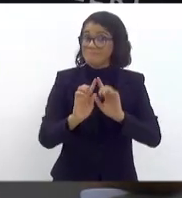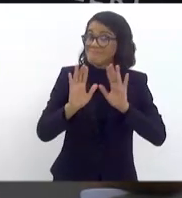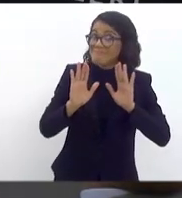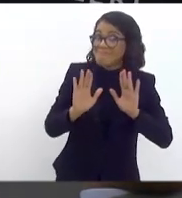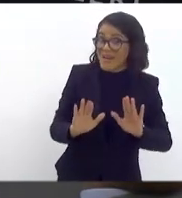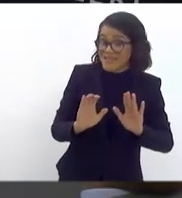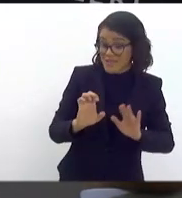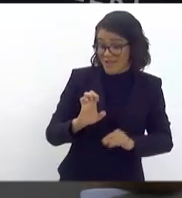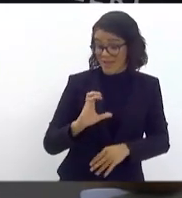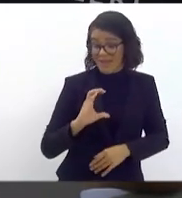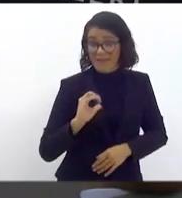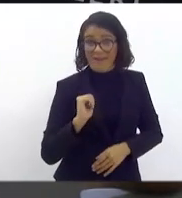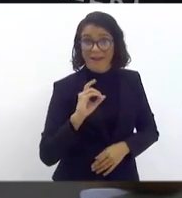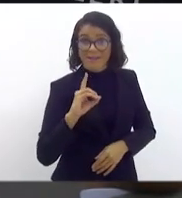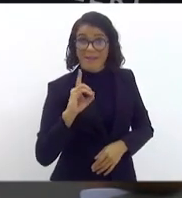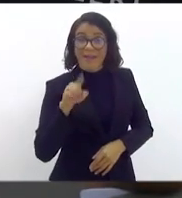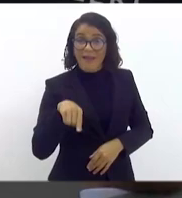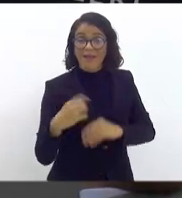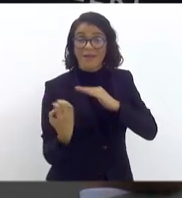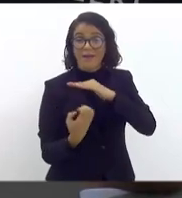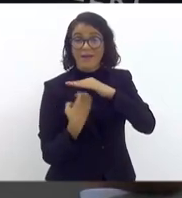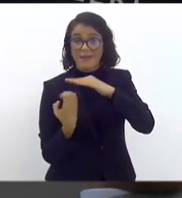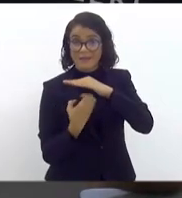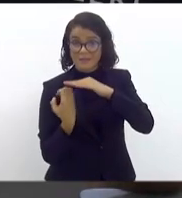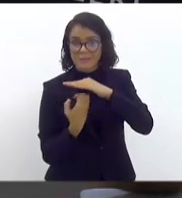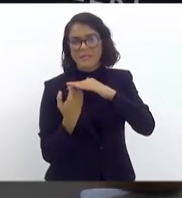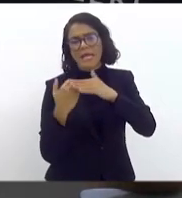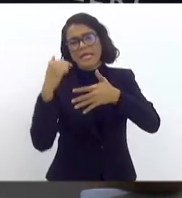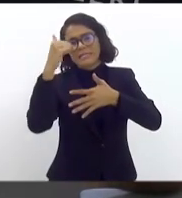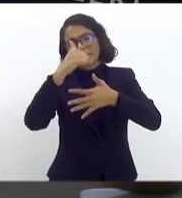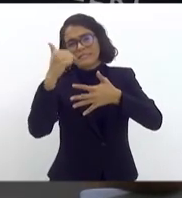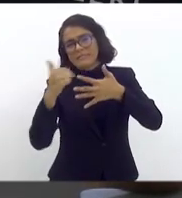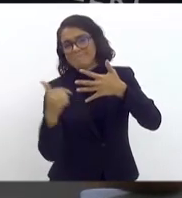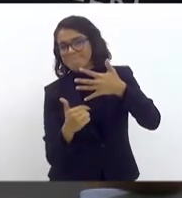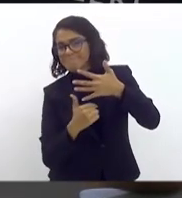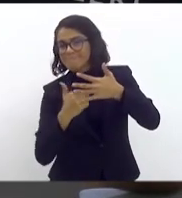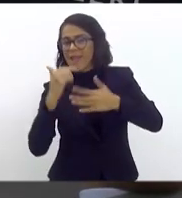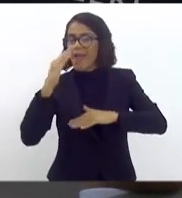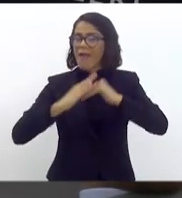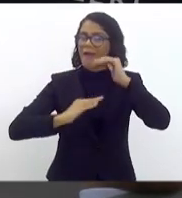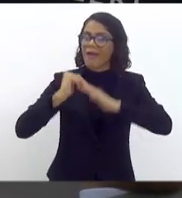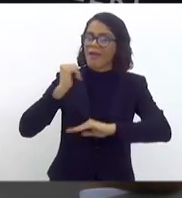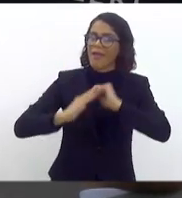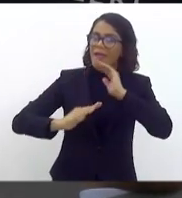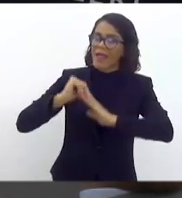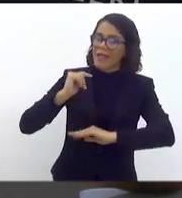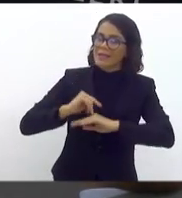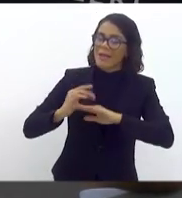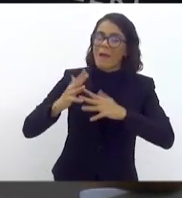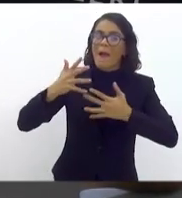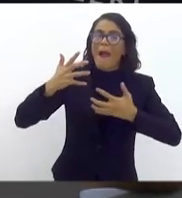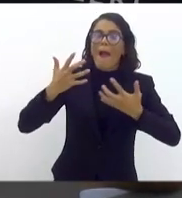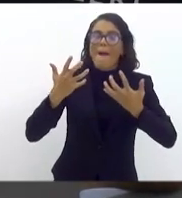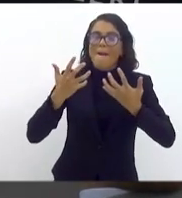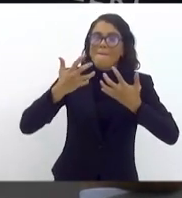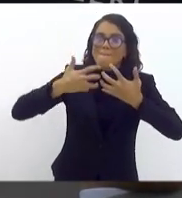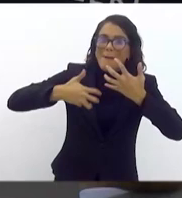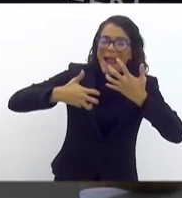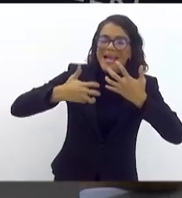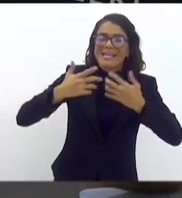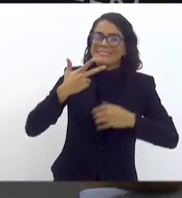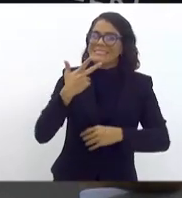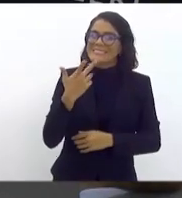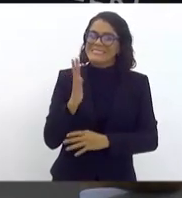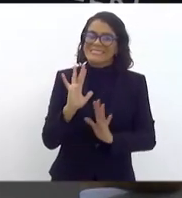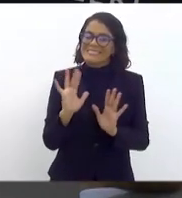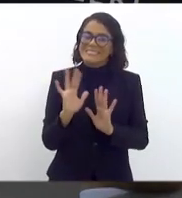o ECAD é uma empresa que tem questões técnicas eventualmente intrincadas, não me sinto em